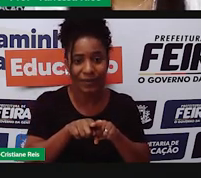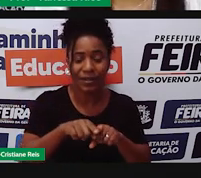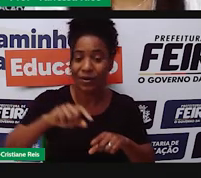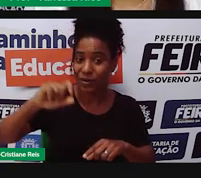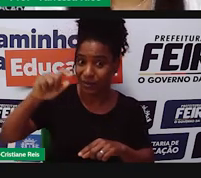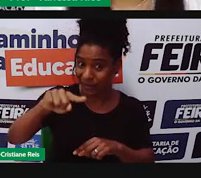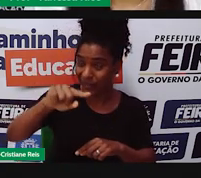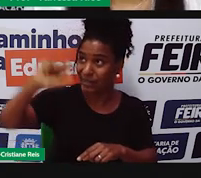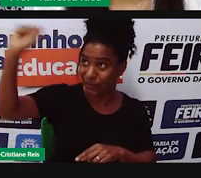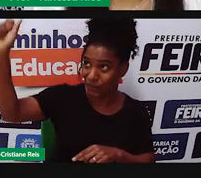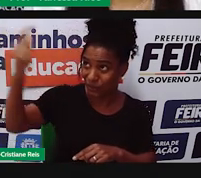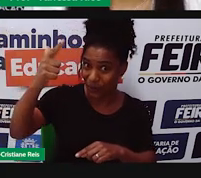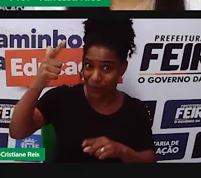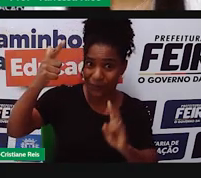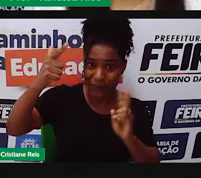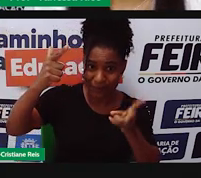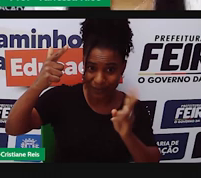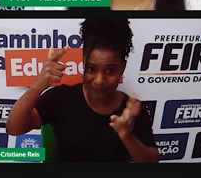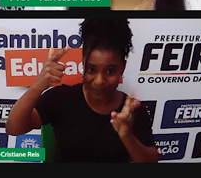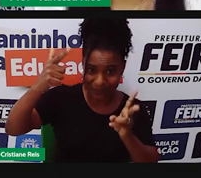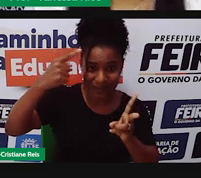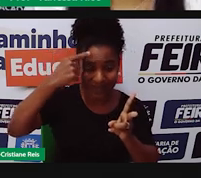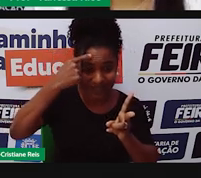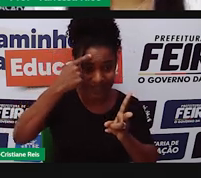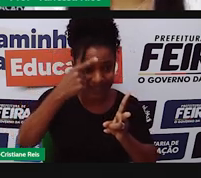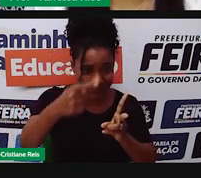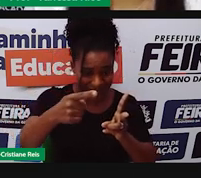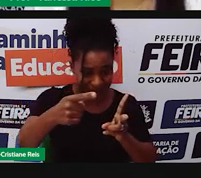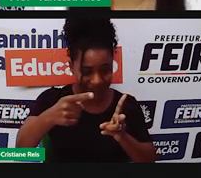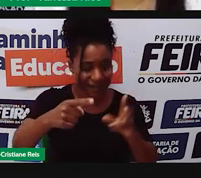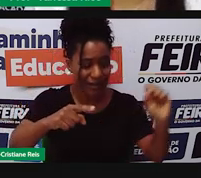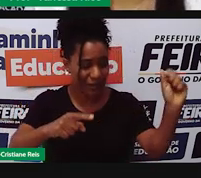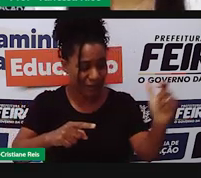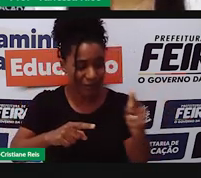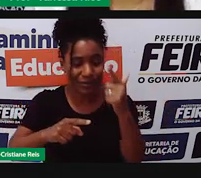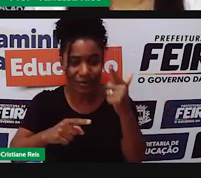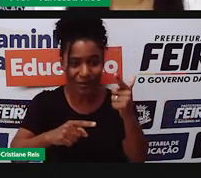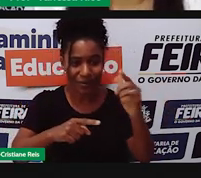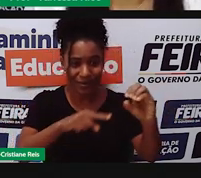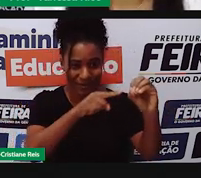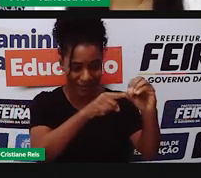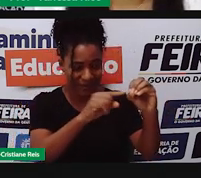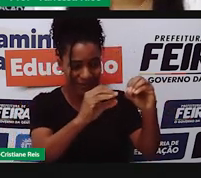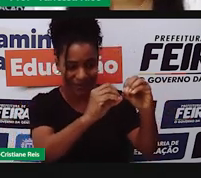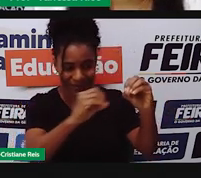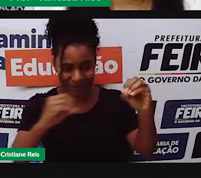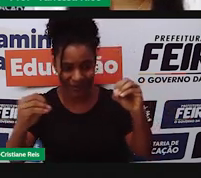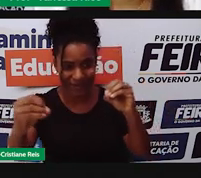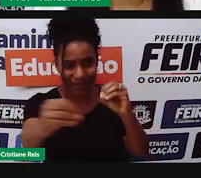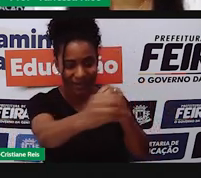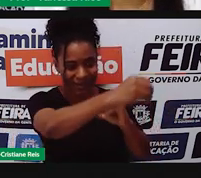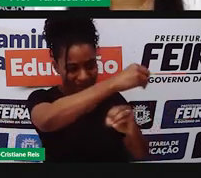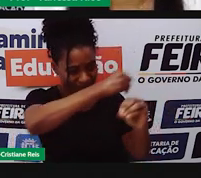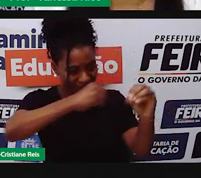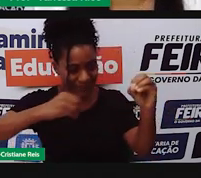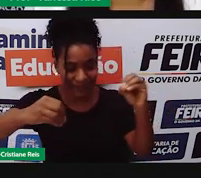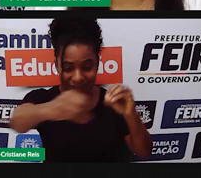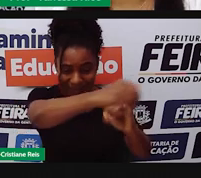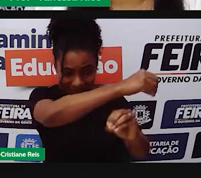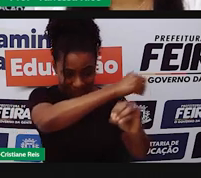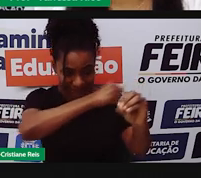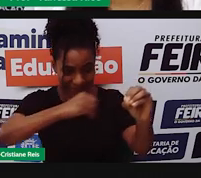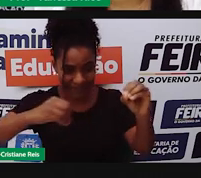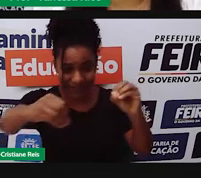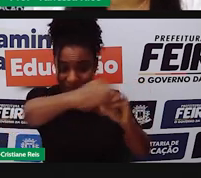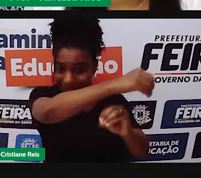sol e sem sol. Lembra que a Pro falou que os planetas, né, estão girando ao redor do Sol numa órbita, né, que é um caminho